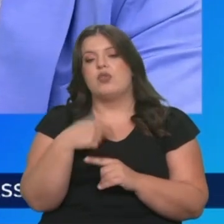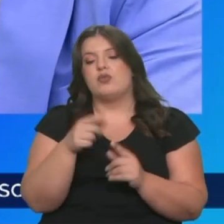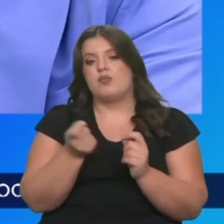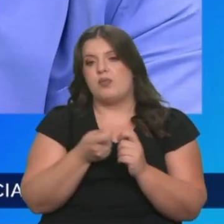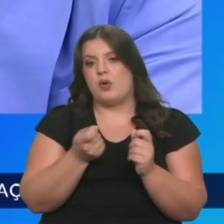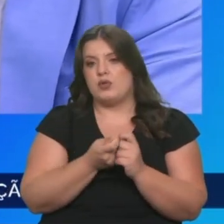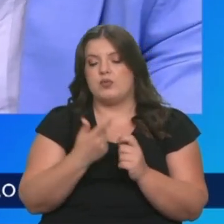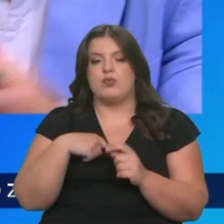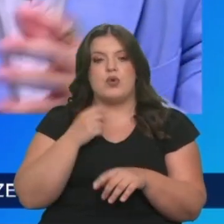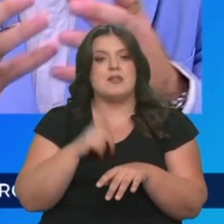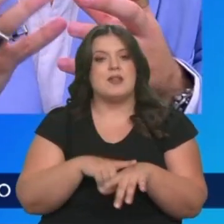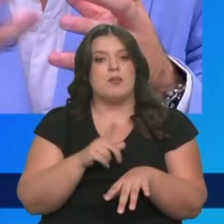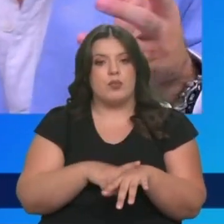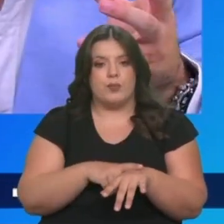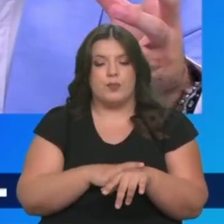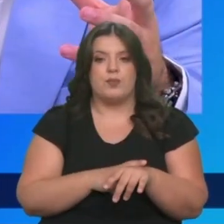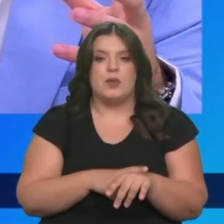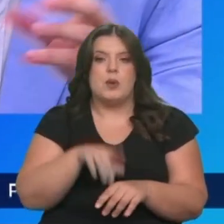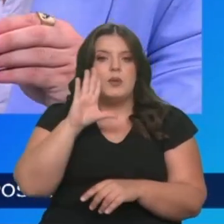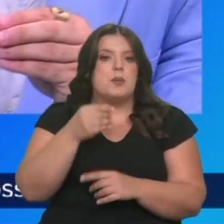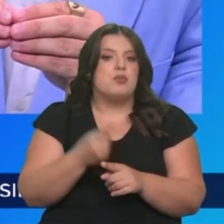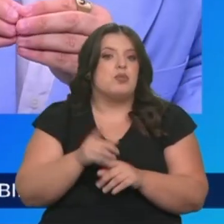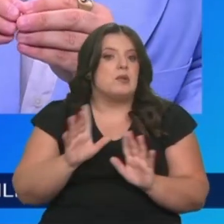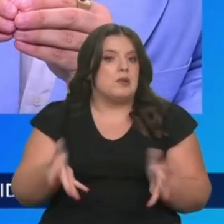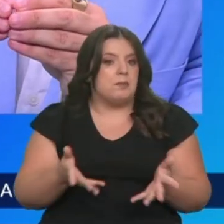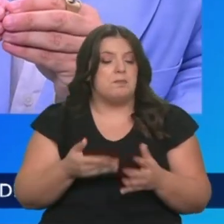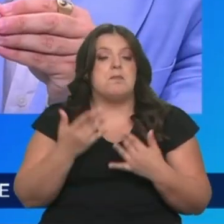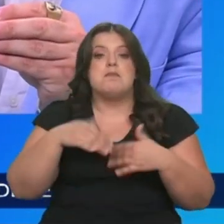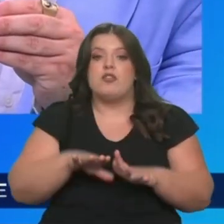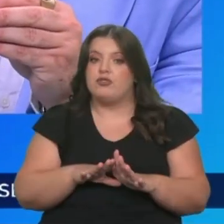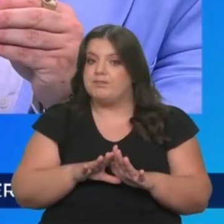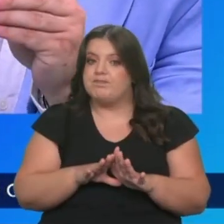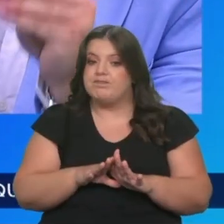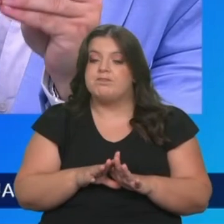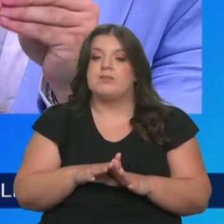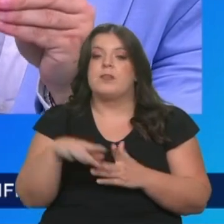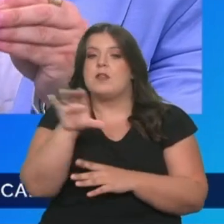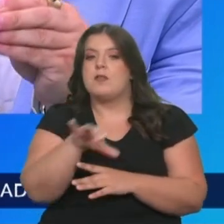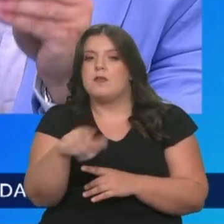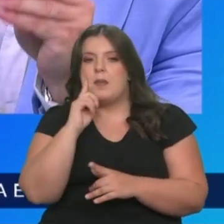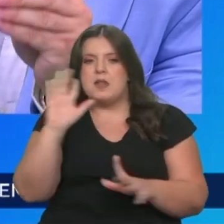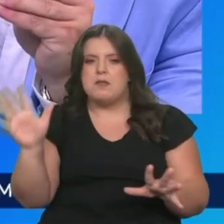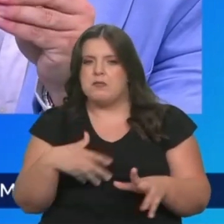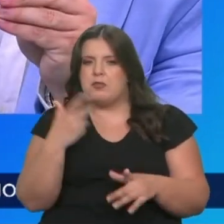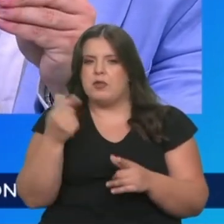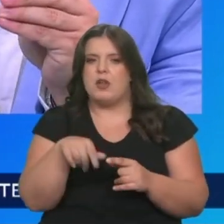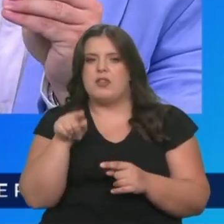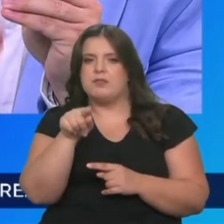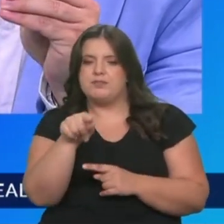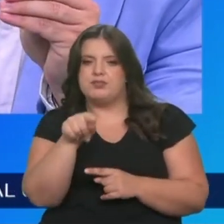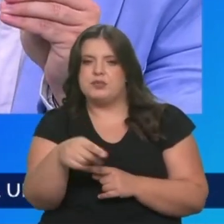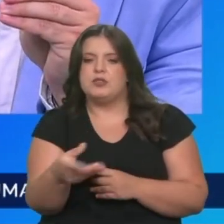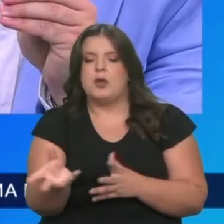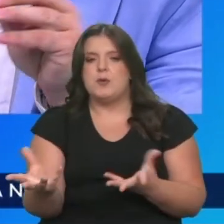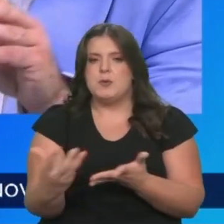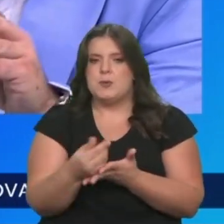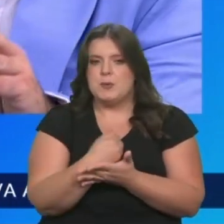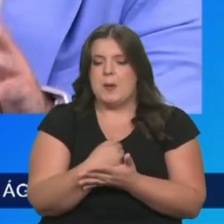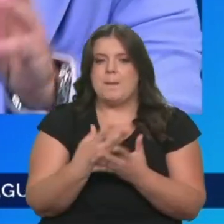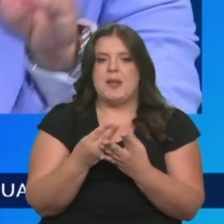do nosso tempo. Ainda não sabemos porquê. Mas essa maneira tão furiosa como esses buracos negros estão a comer o